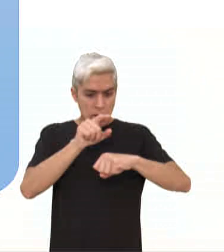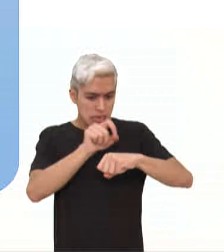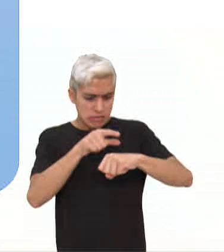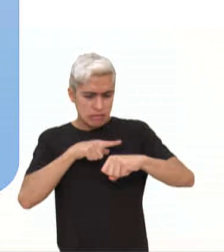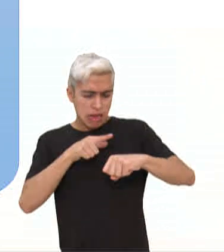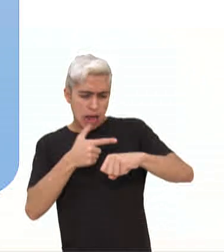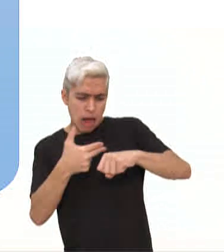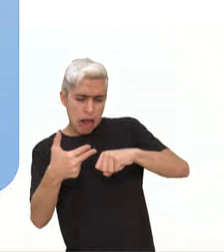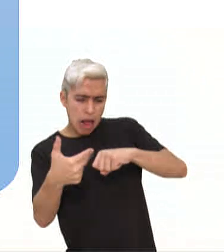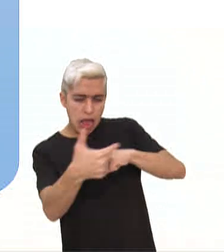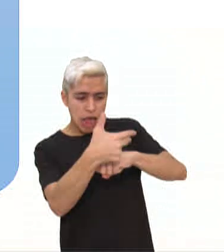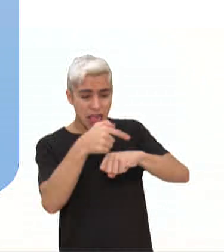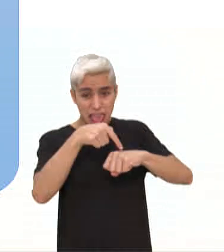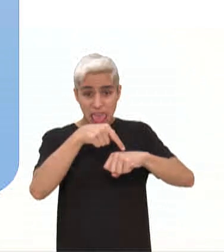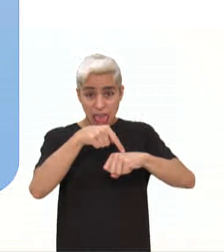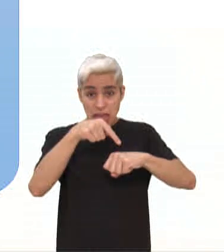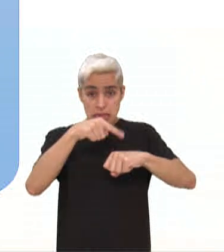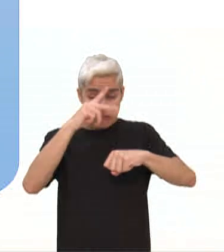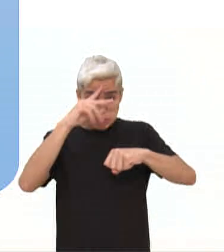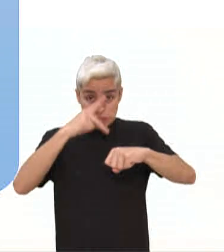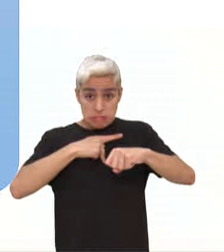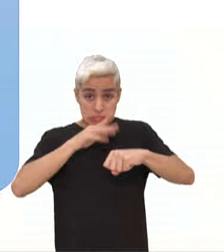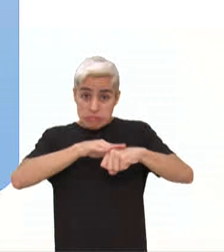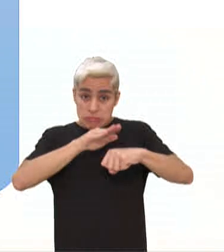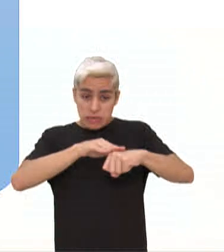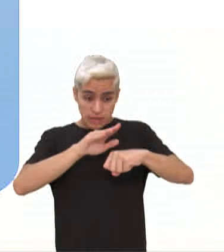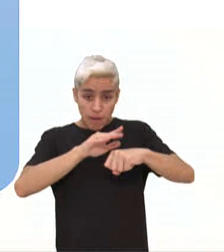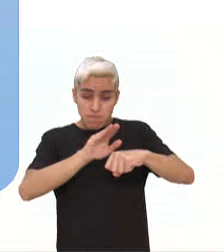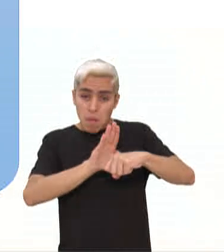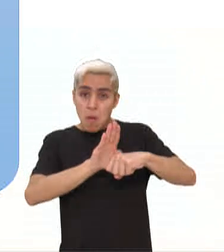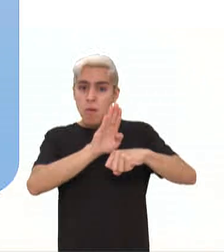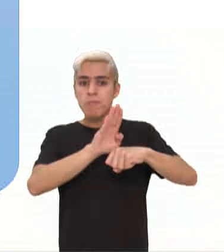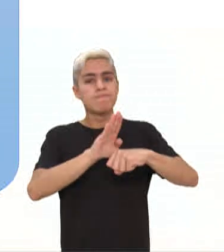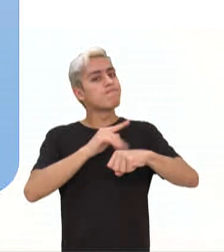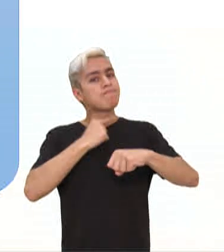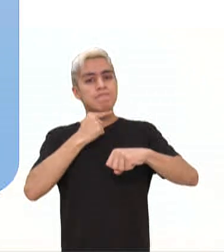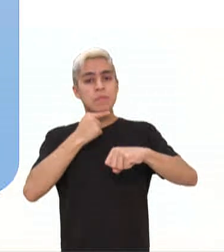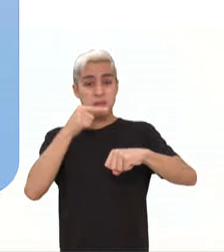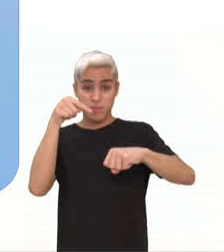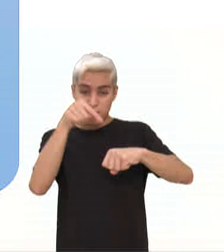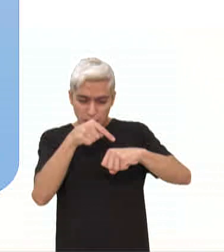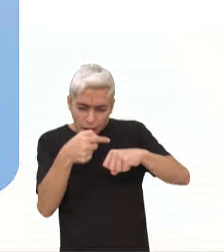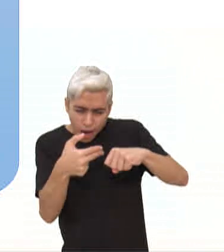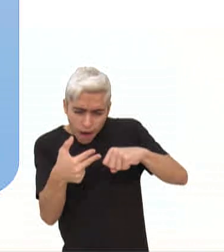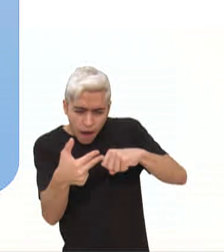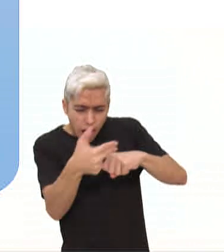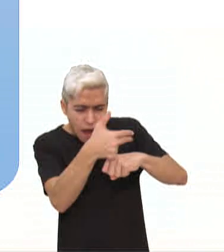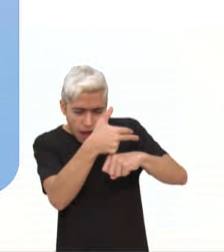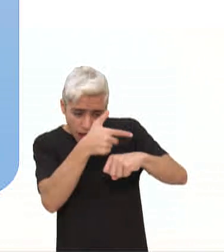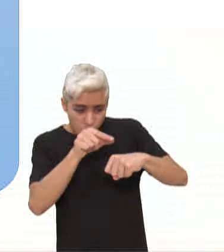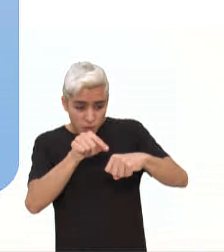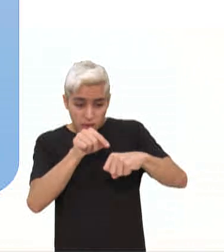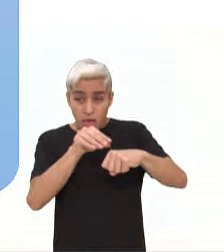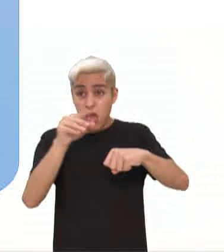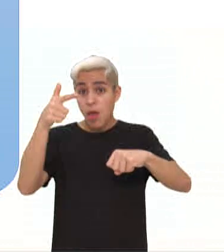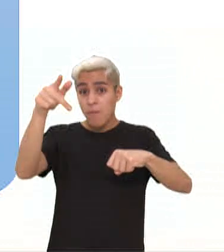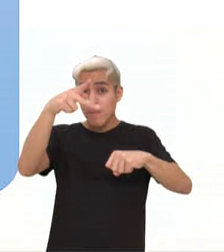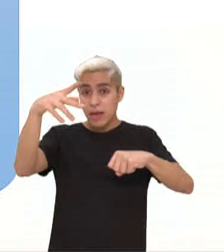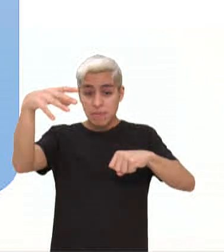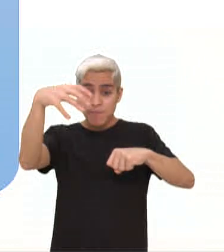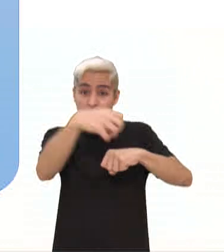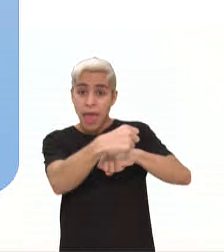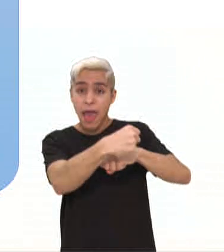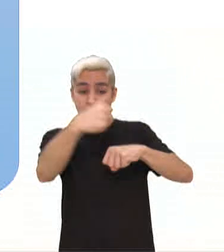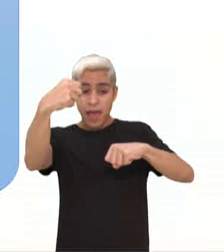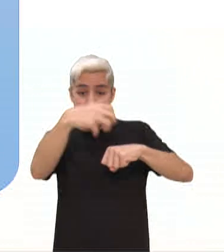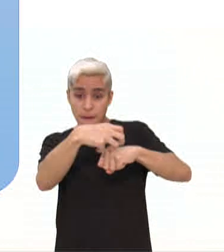reservas naturais consegue atingir elevados padrões de desenvolvimento. Porque esses recursos muitas vezes são enviados para outros países,